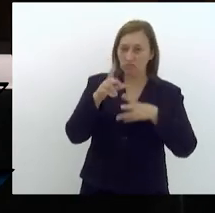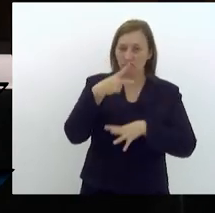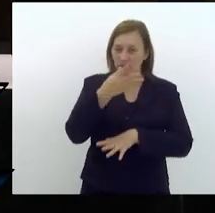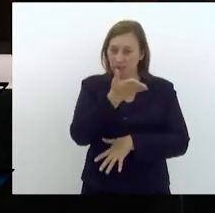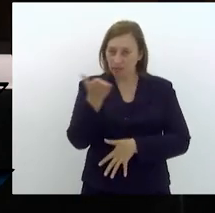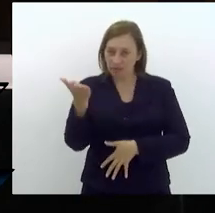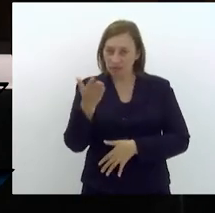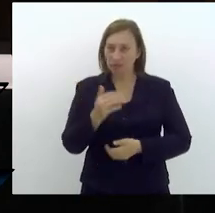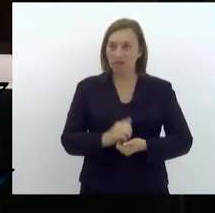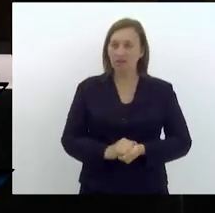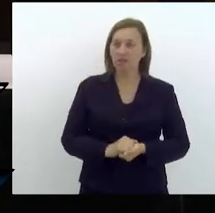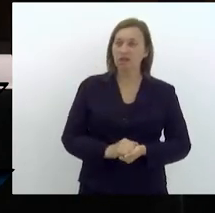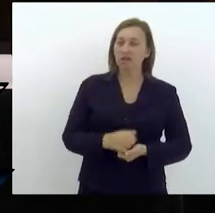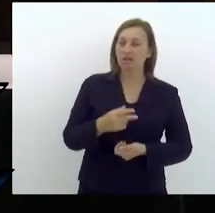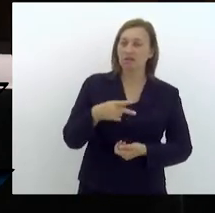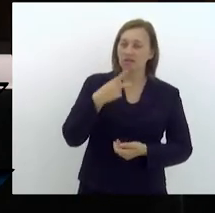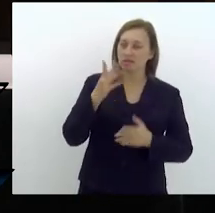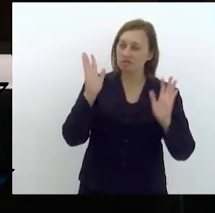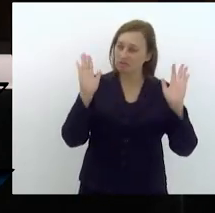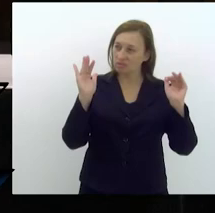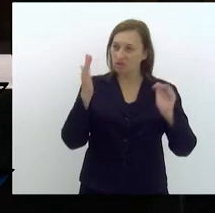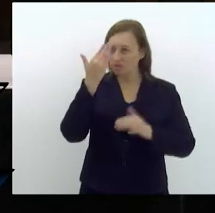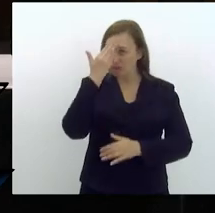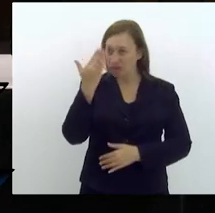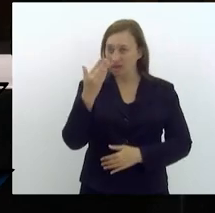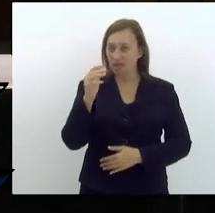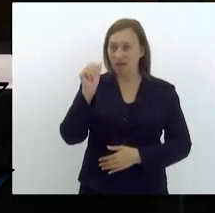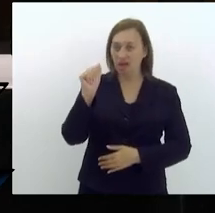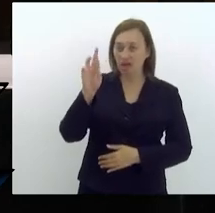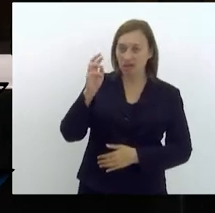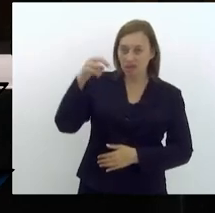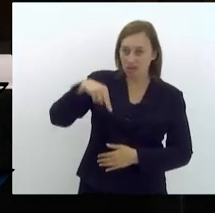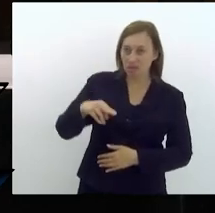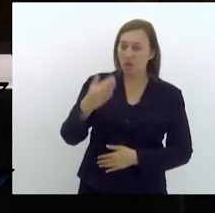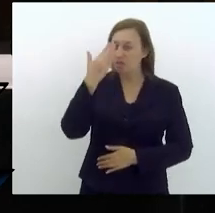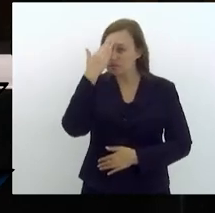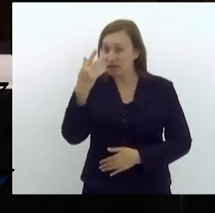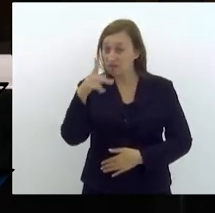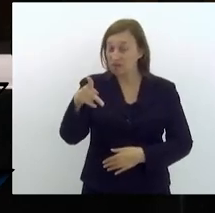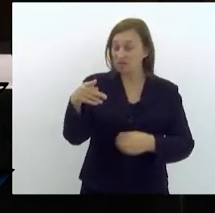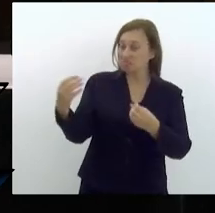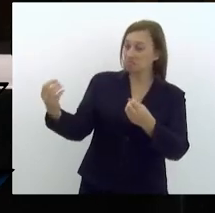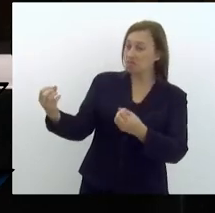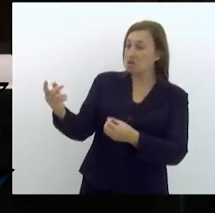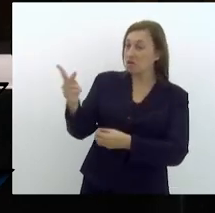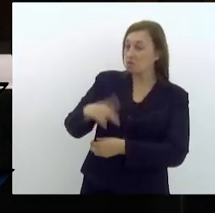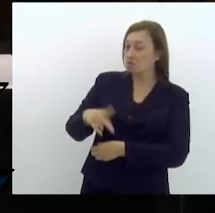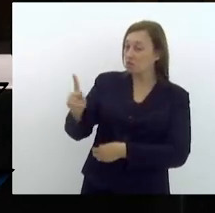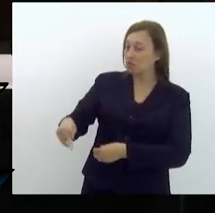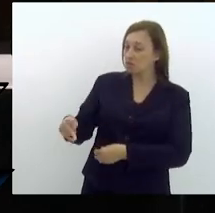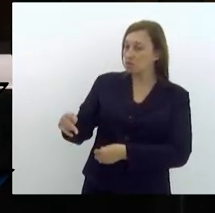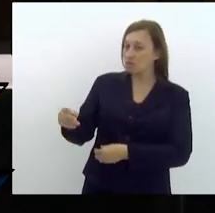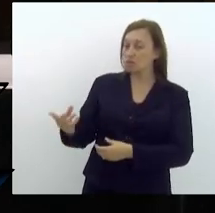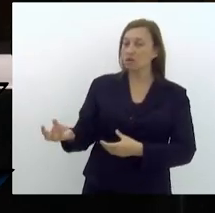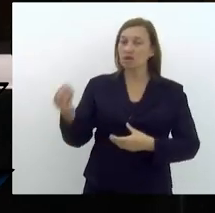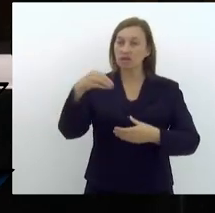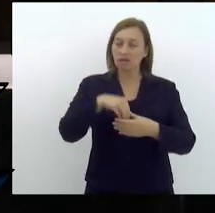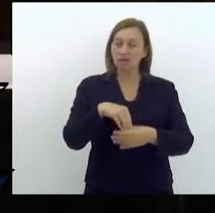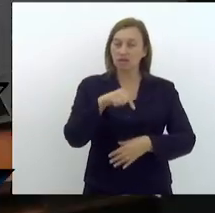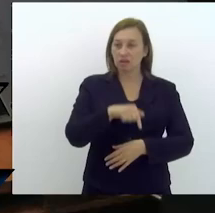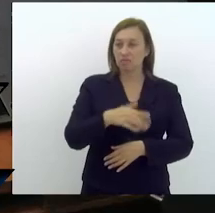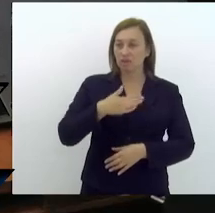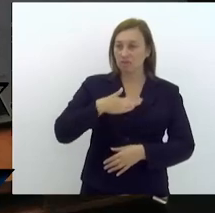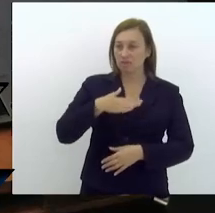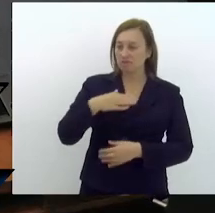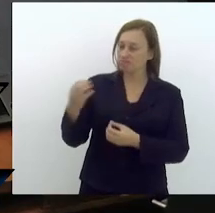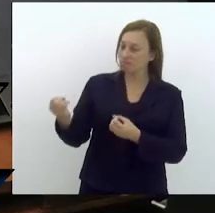vocês e eu me despeço aqui Valeu muito obrigado Anderson Moraes Muito obrigado você é um professor aqui para me dê aqui dentro Valeu muito obrigado do fundo do